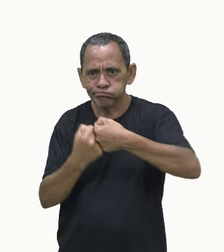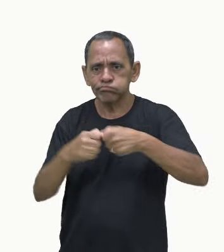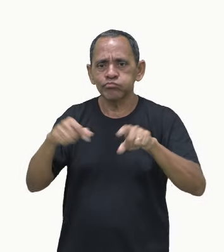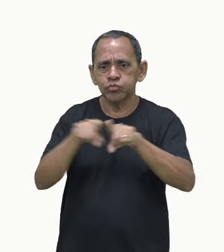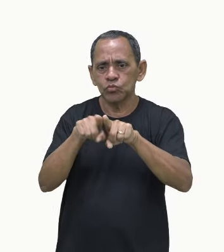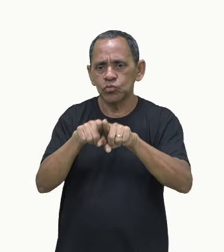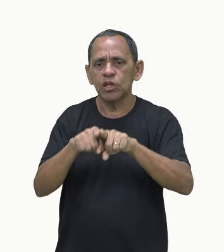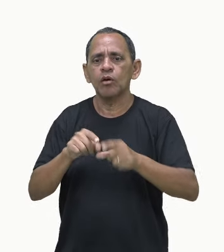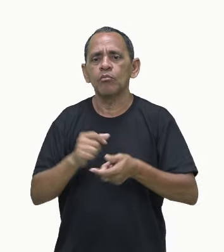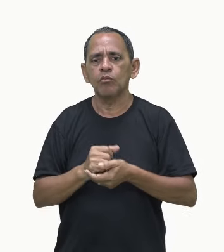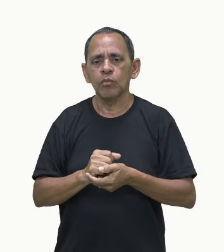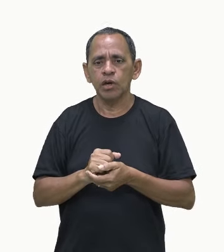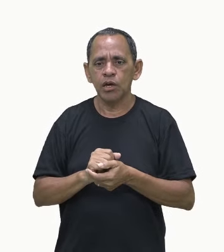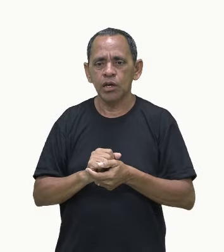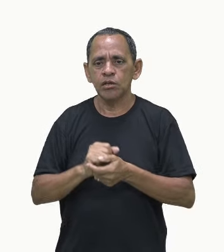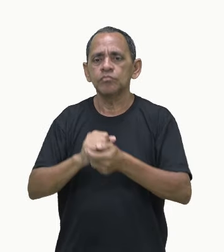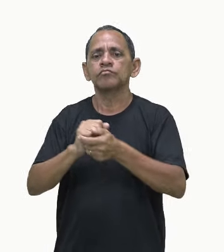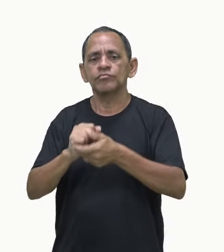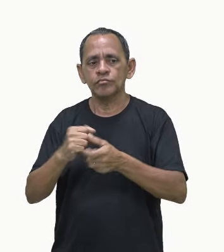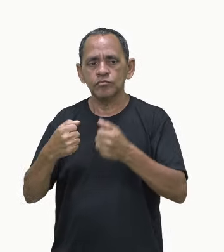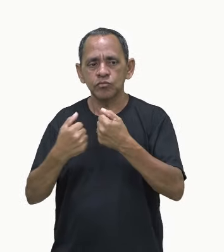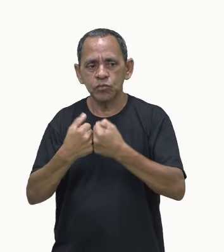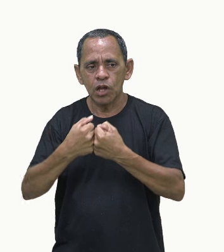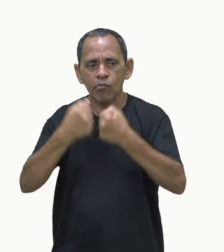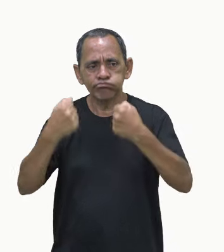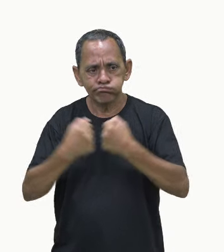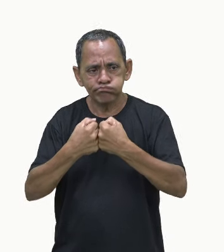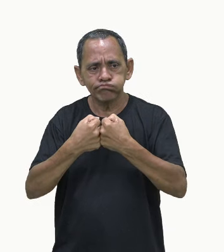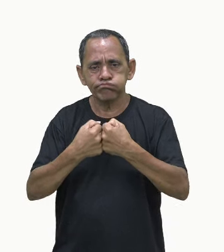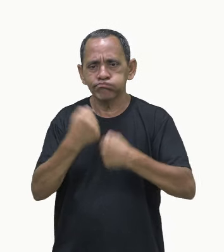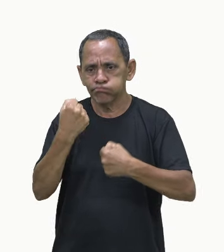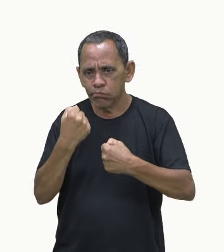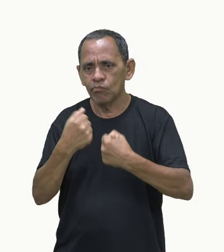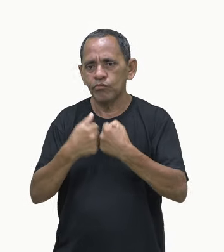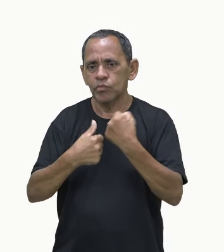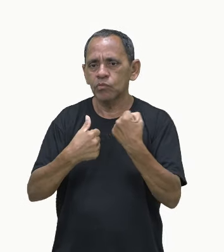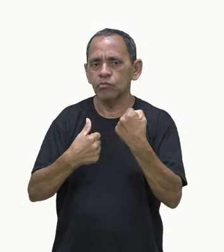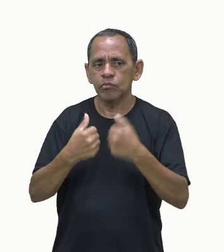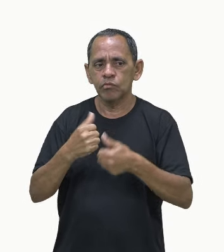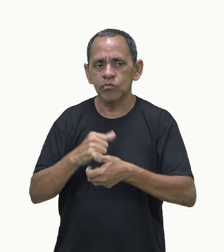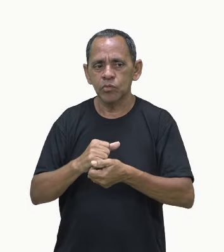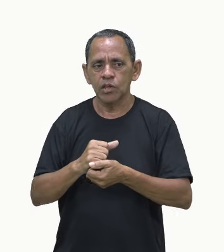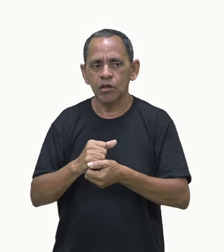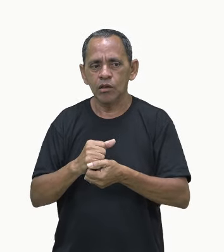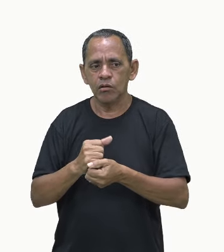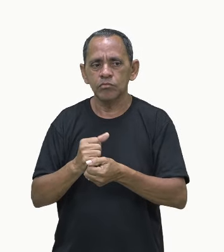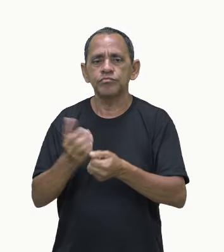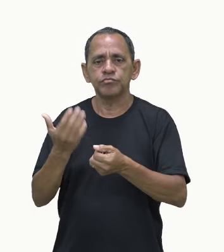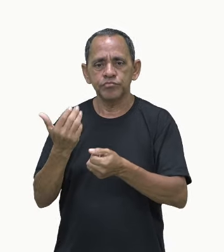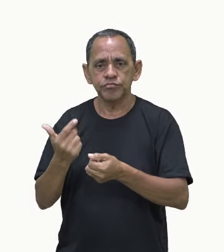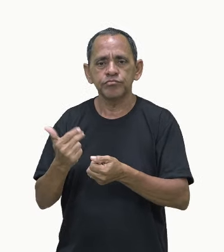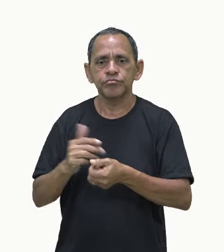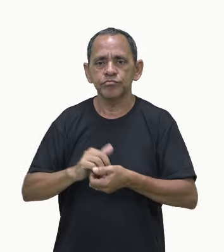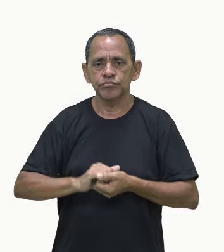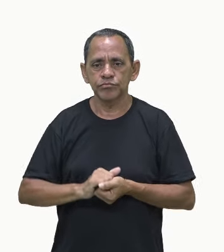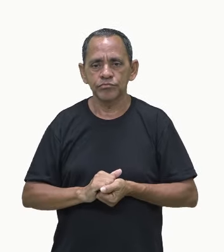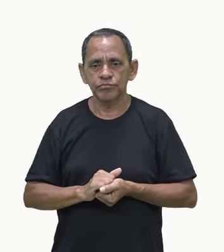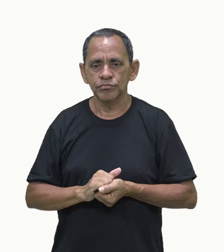meio do atrito, tá? Então, nós temos aí uma importante função da água, tá? Vejam